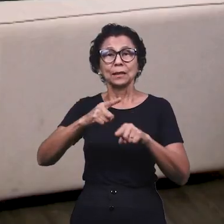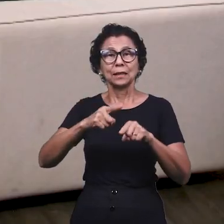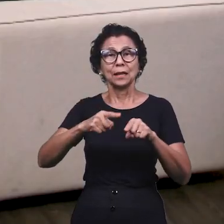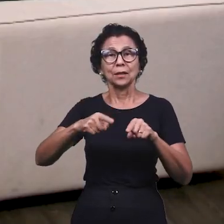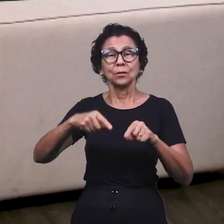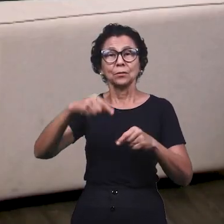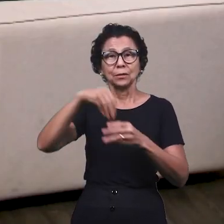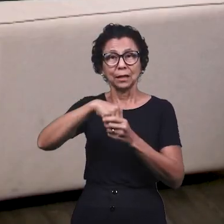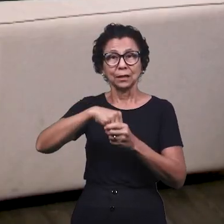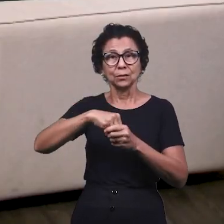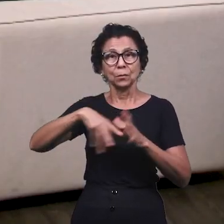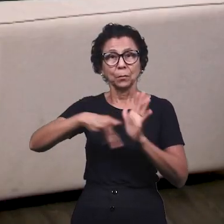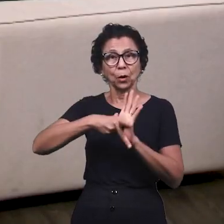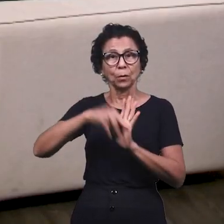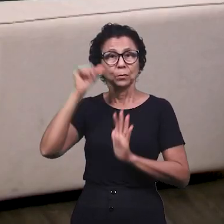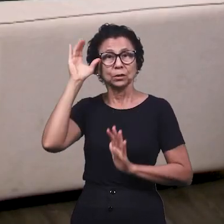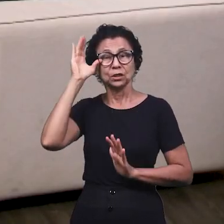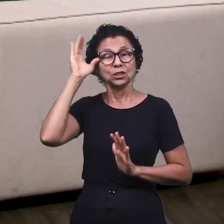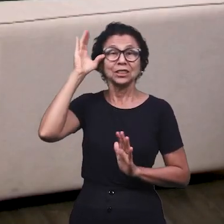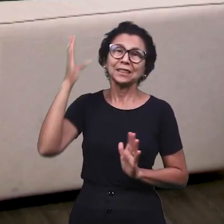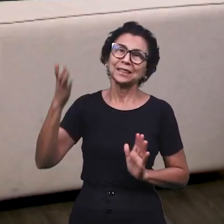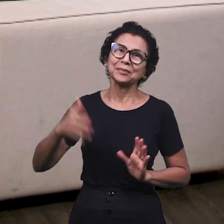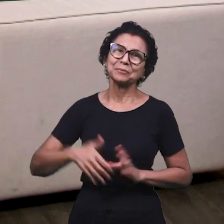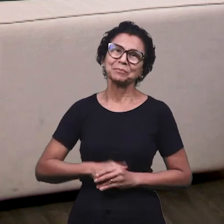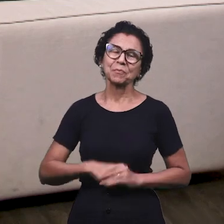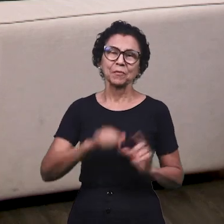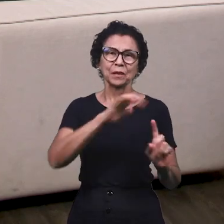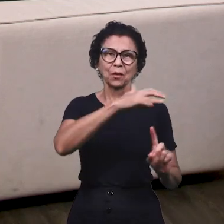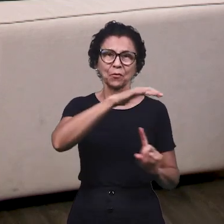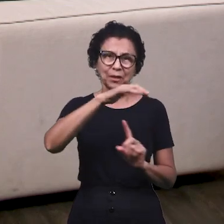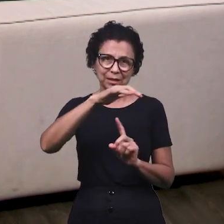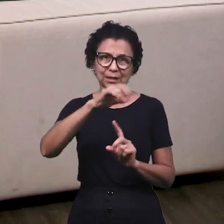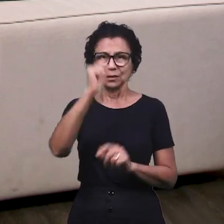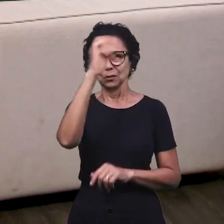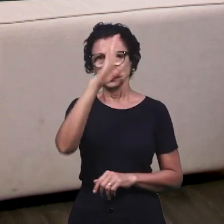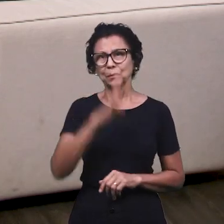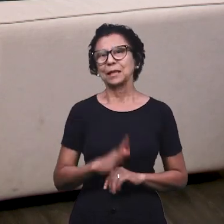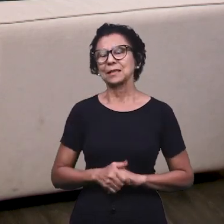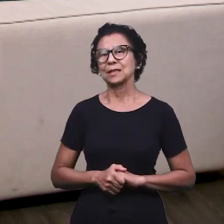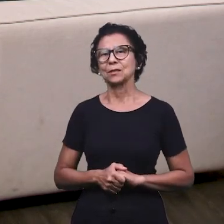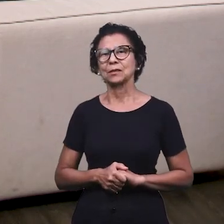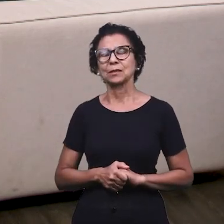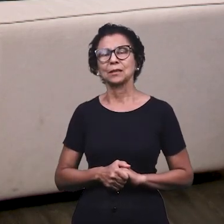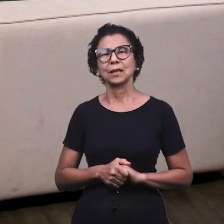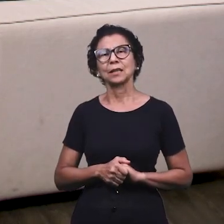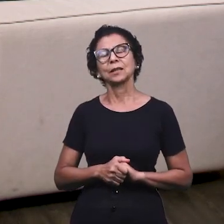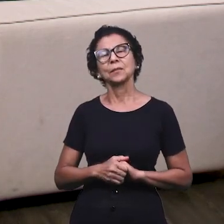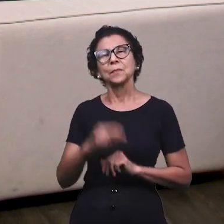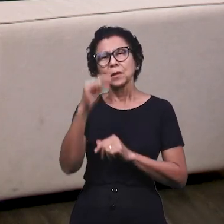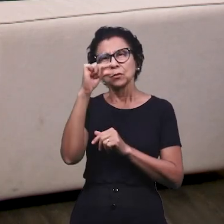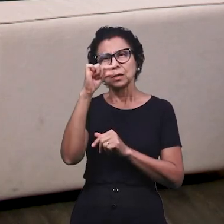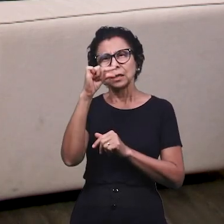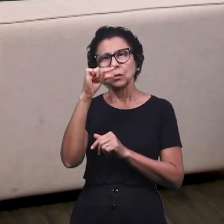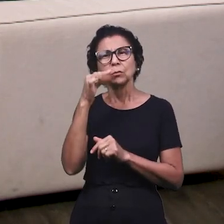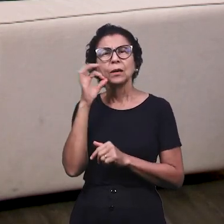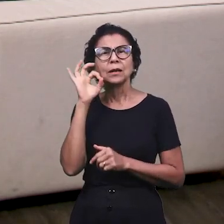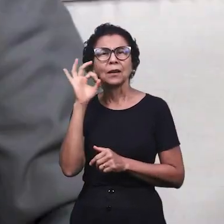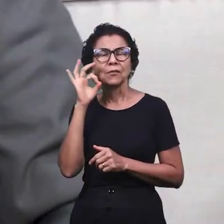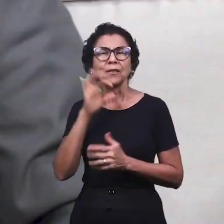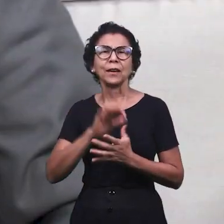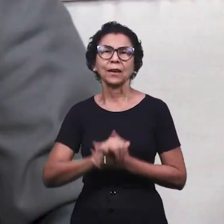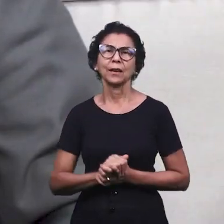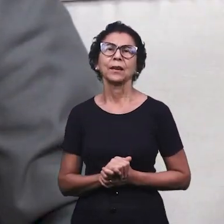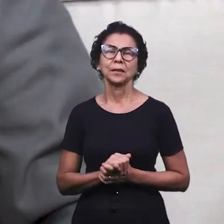feira internacional, É né? uma feira internacional. Há internacional. expositores do Brasil, por exemplo, nessa feira. Expõe café, expõe algumas commodities